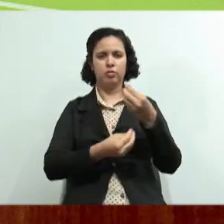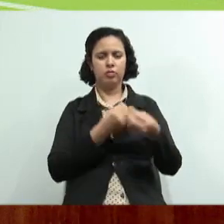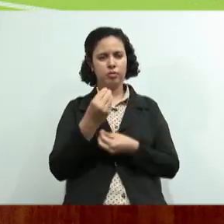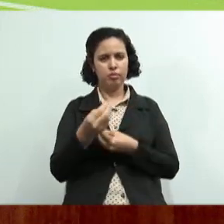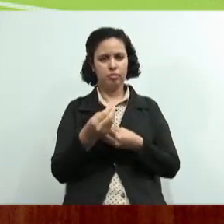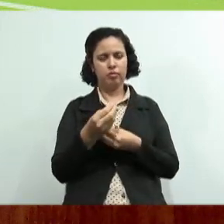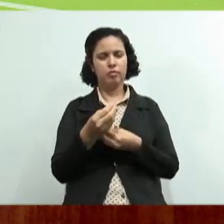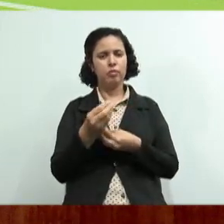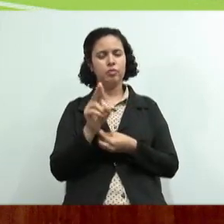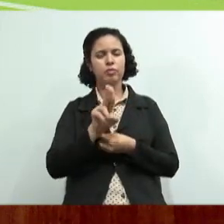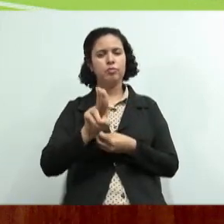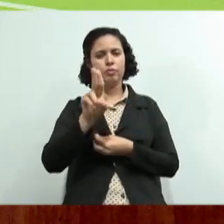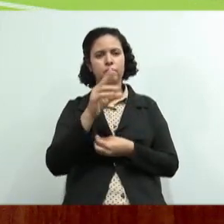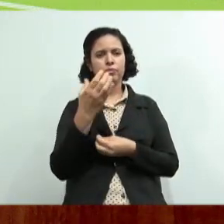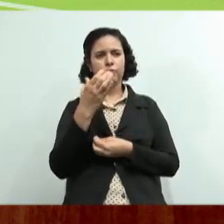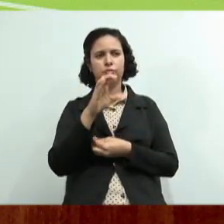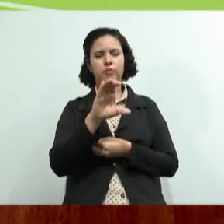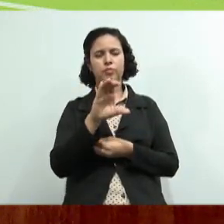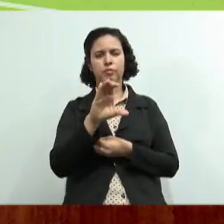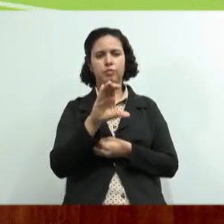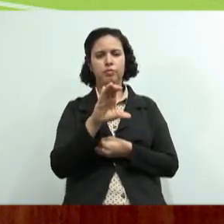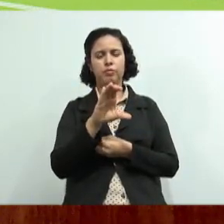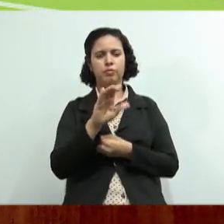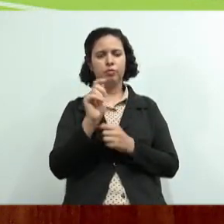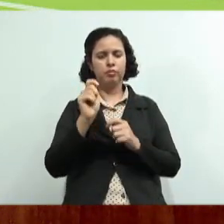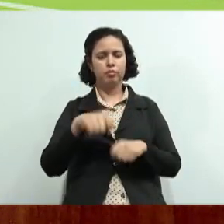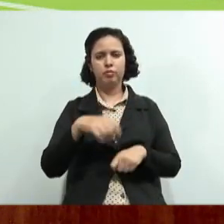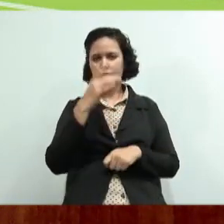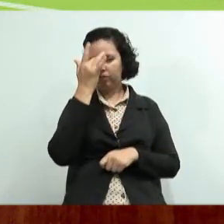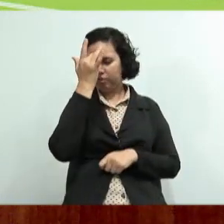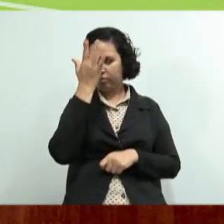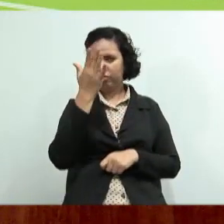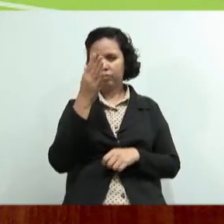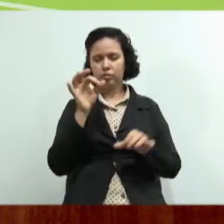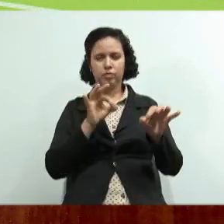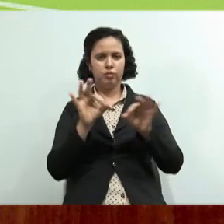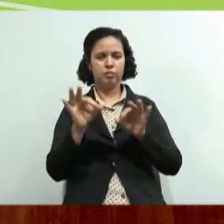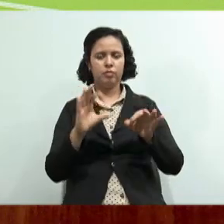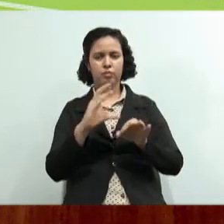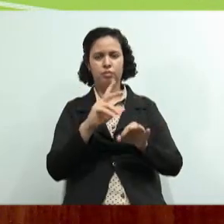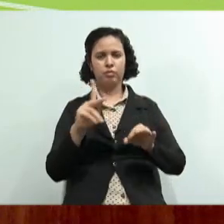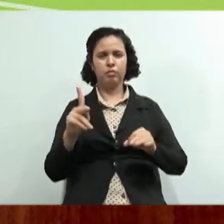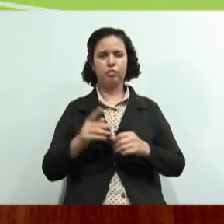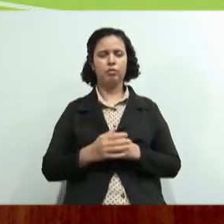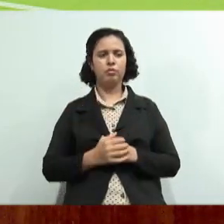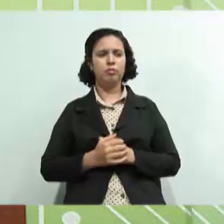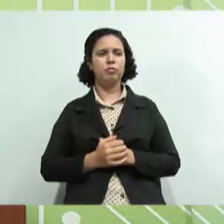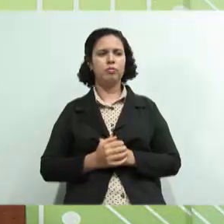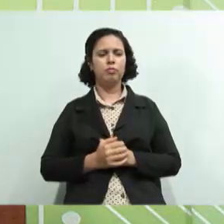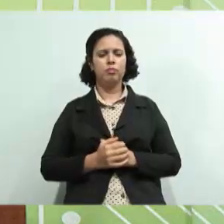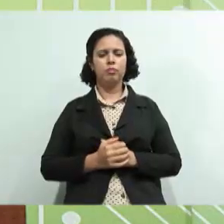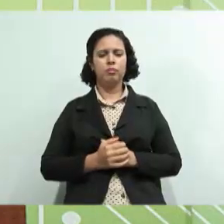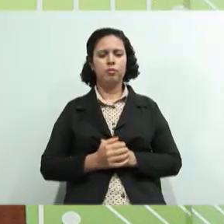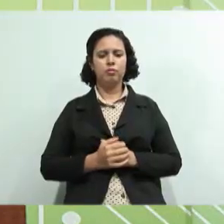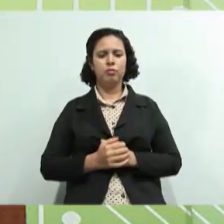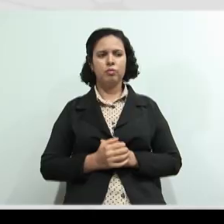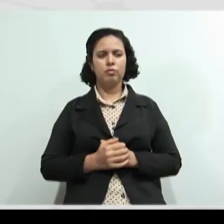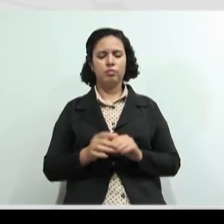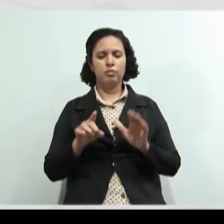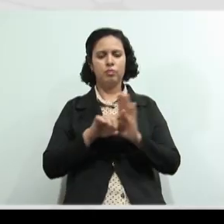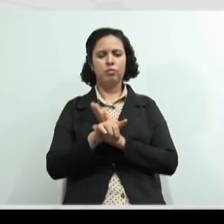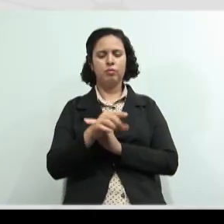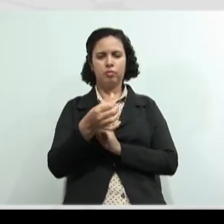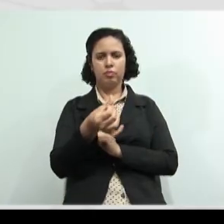crédito. Tudo isso você consegue bem mais facilmente organizado em cooperativa. Isso mesmo. Pergunta número